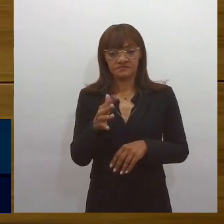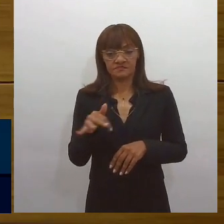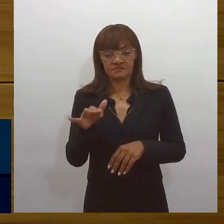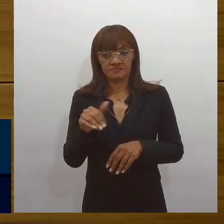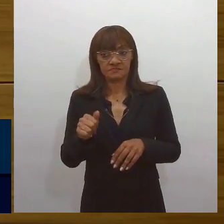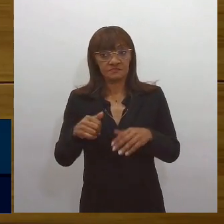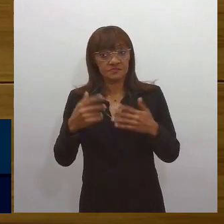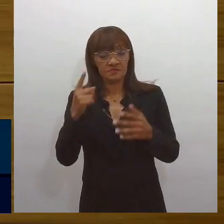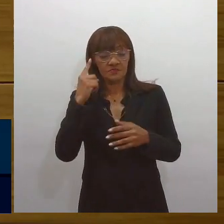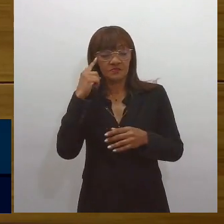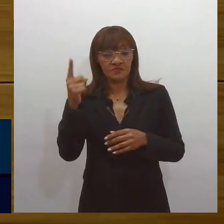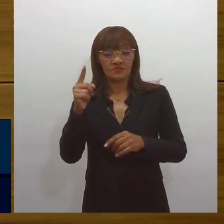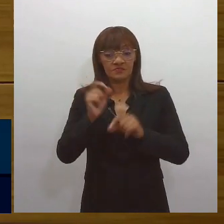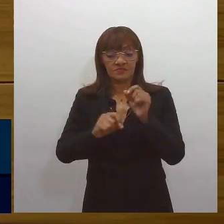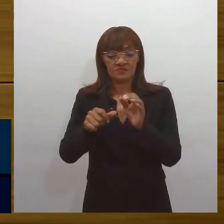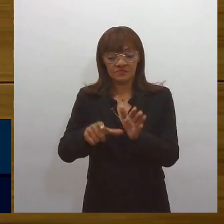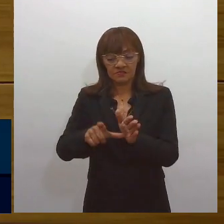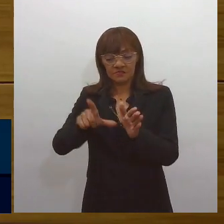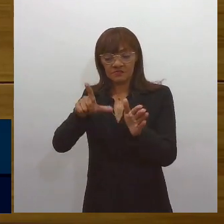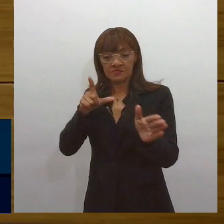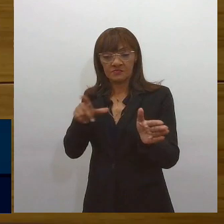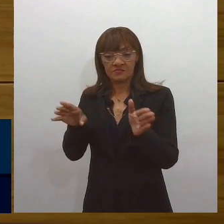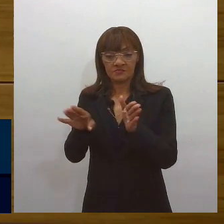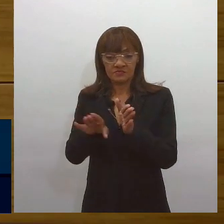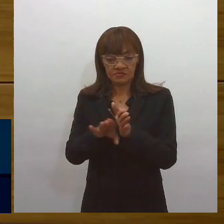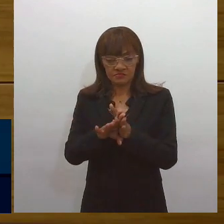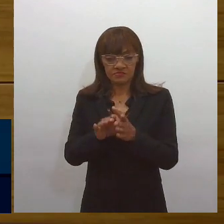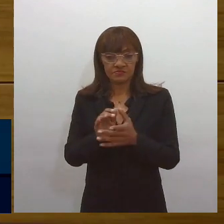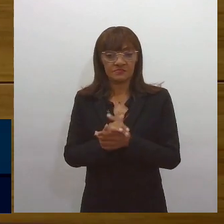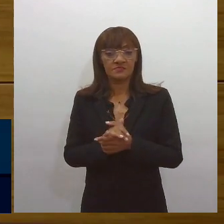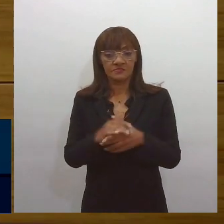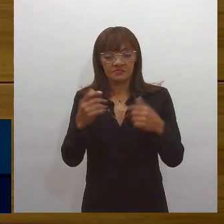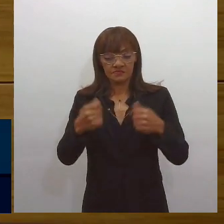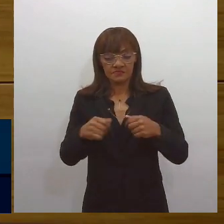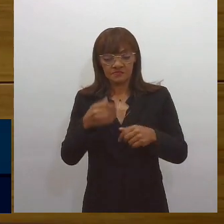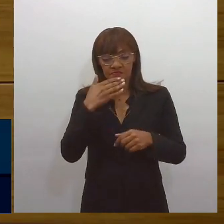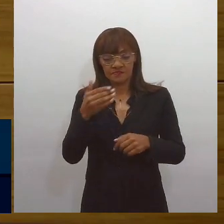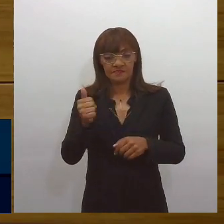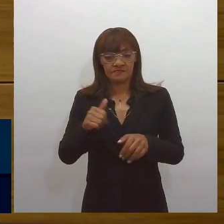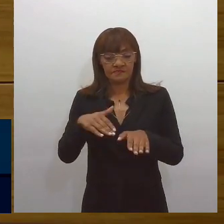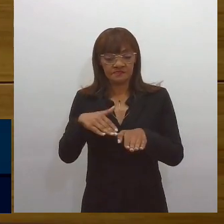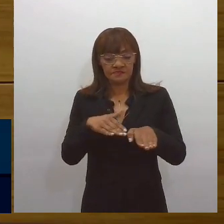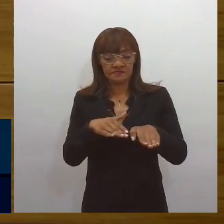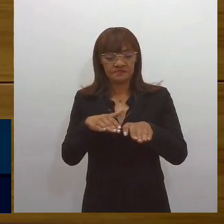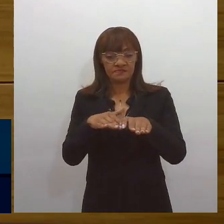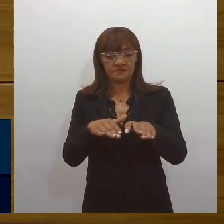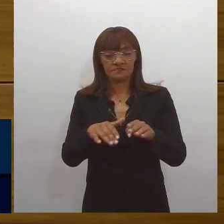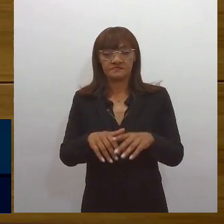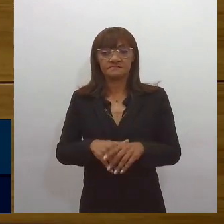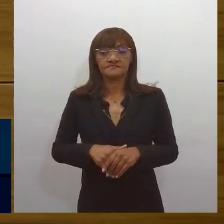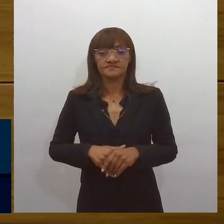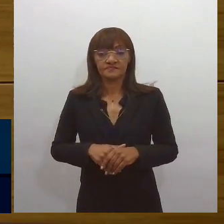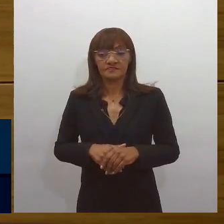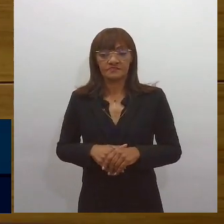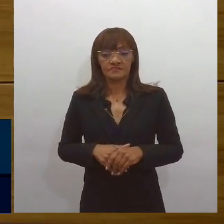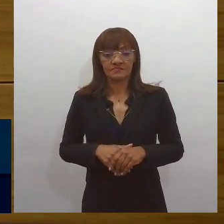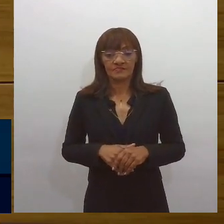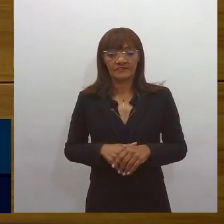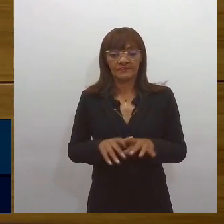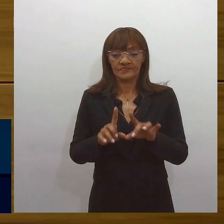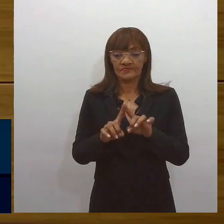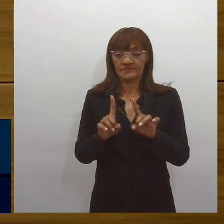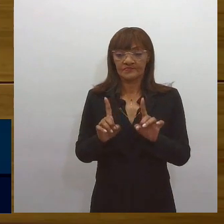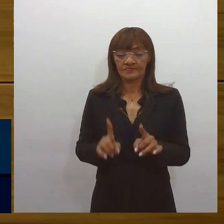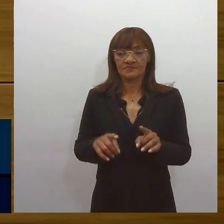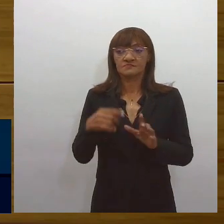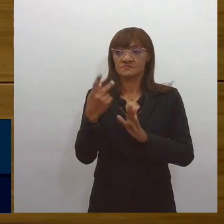trânsito fluir um pouco melhor despressurizar eh com essas terceiras faixas mas o projeto tá tá pronto mas não tá